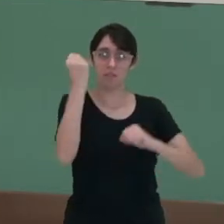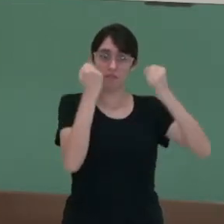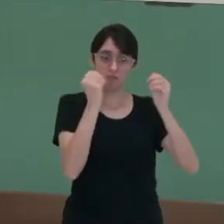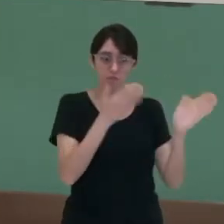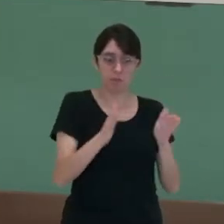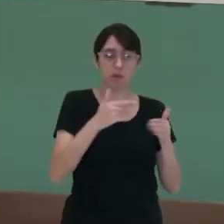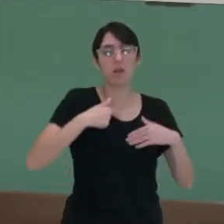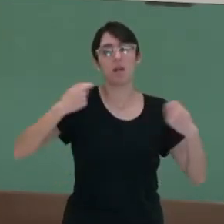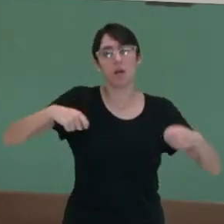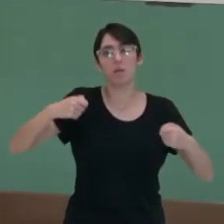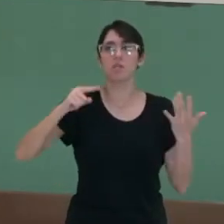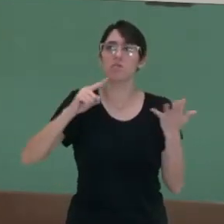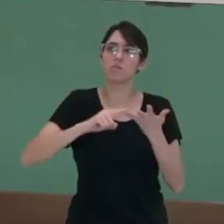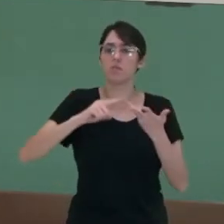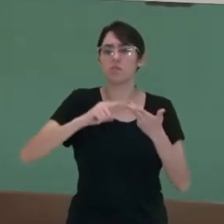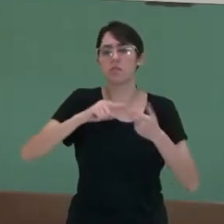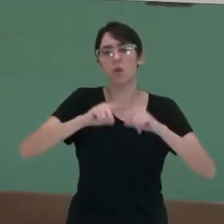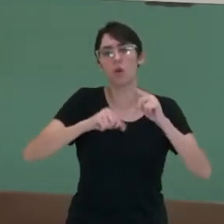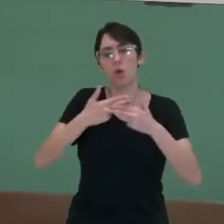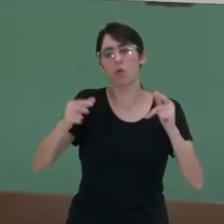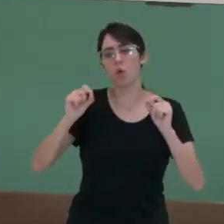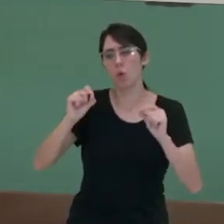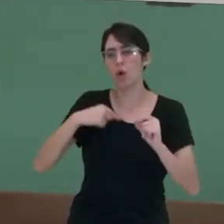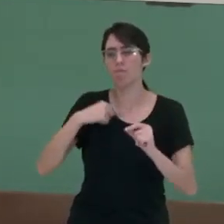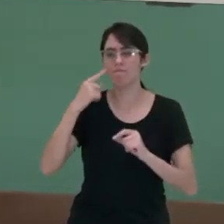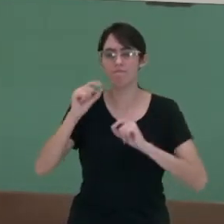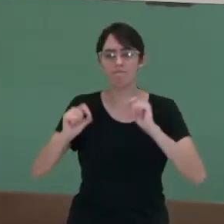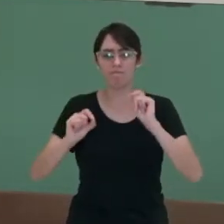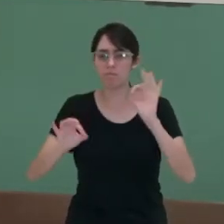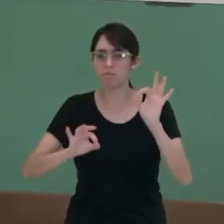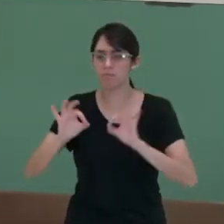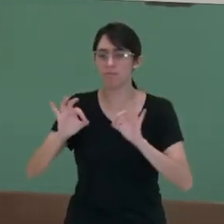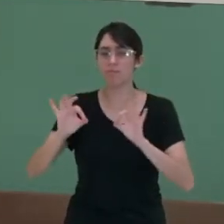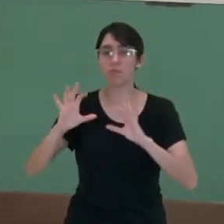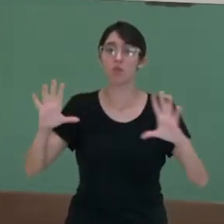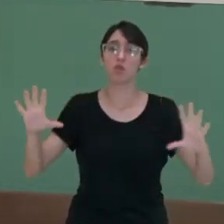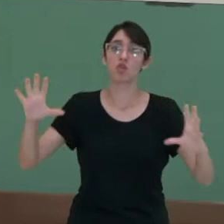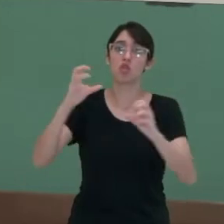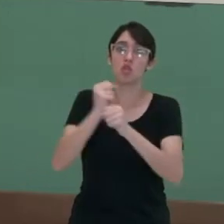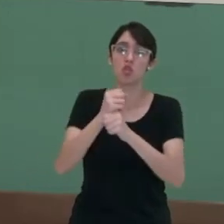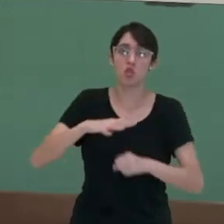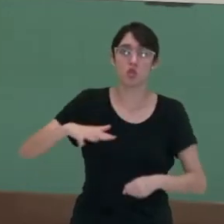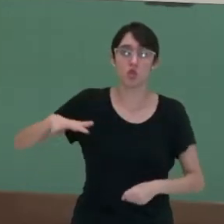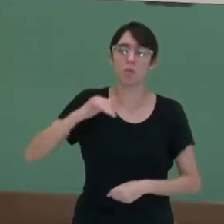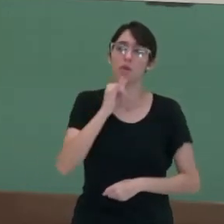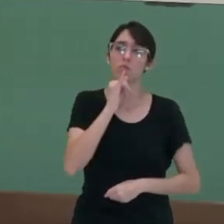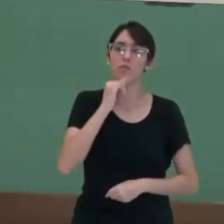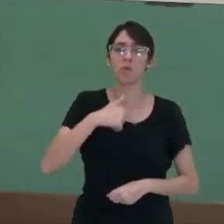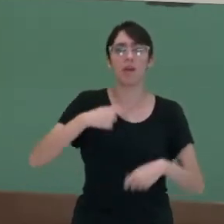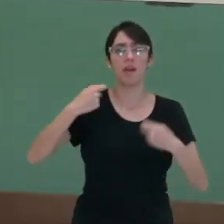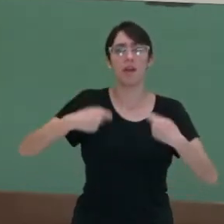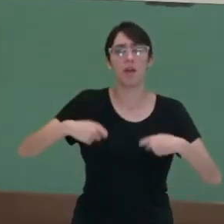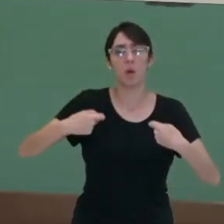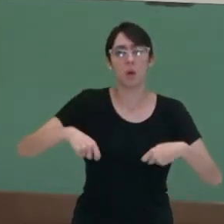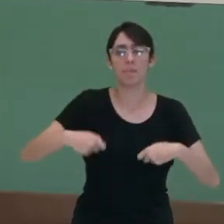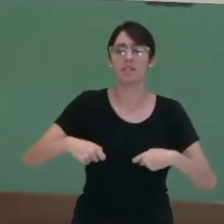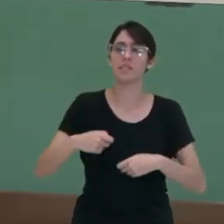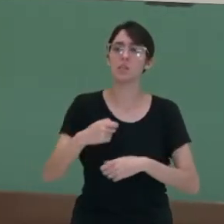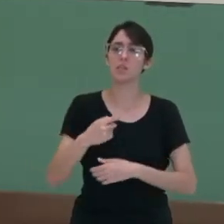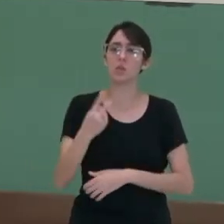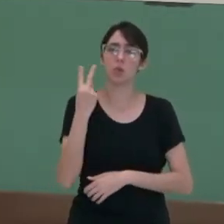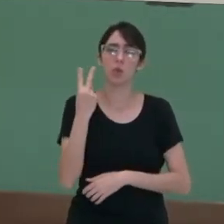e tais itens. Eu vou ter que fazer a soma desses itens. Digamos, eu preciso lá 2 transistores e